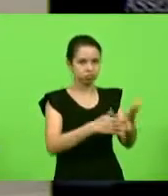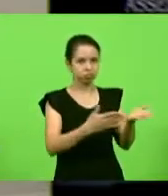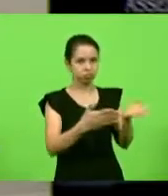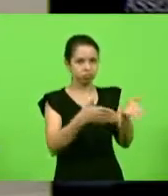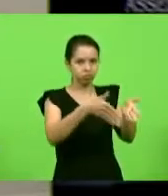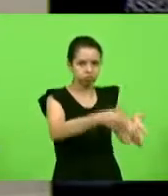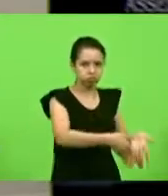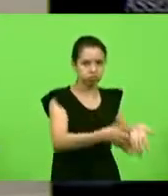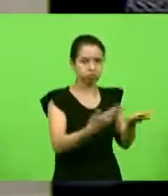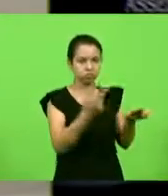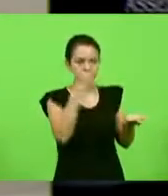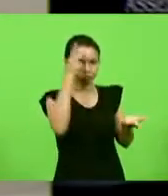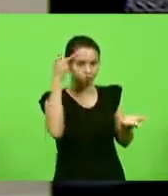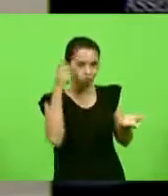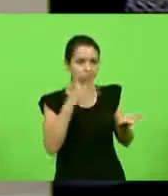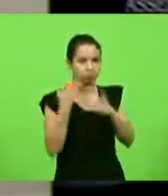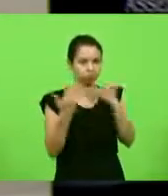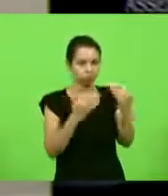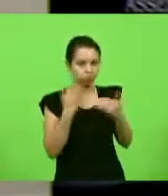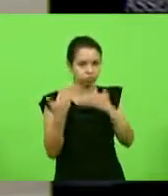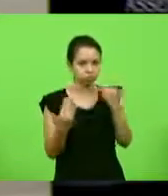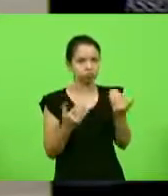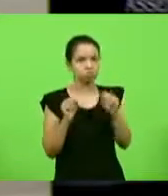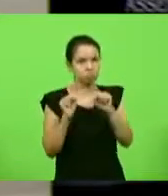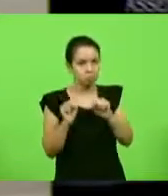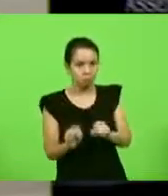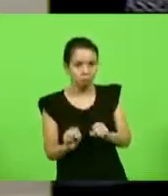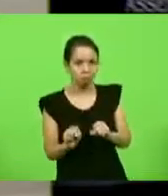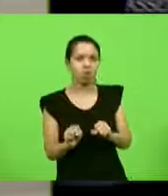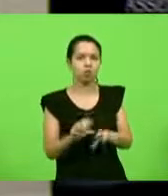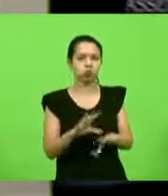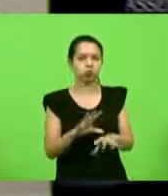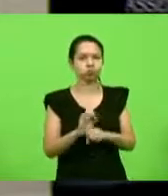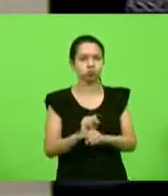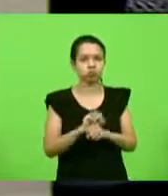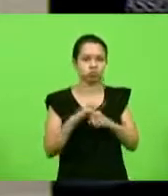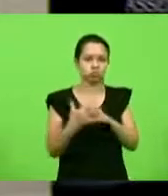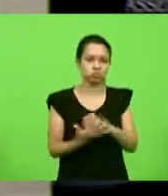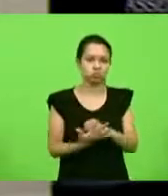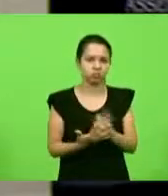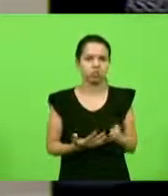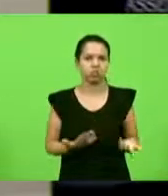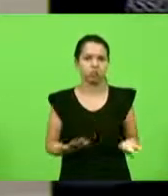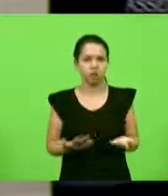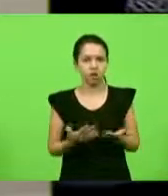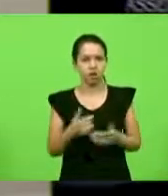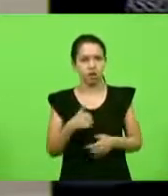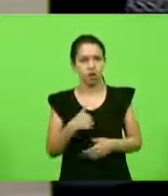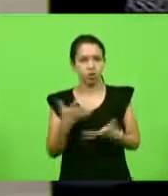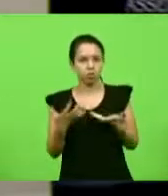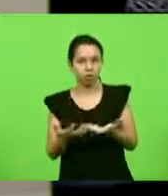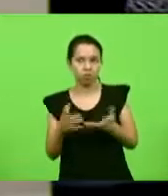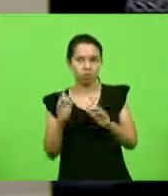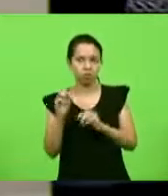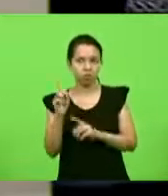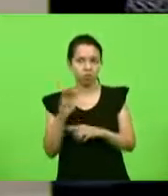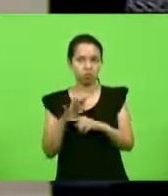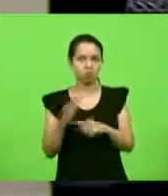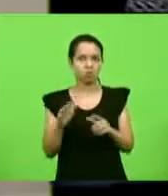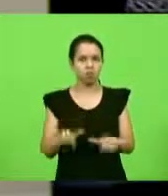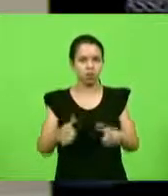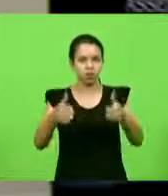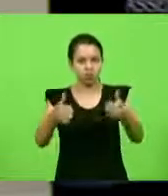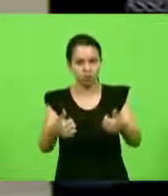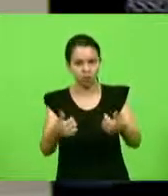que poderão se convalescer desse vírus. Tomara a Deus que isso melhore, tomara a Deus que não